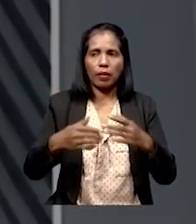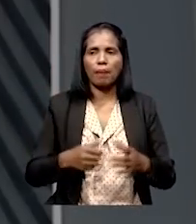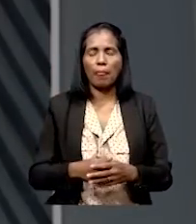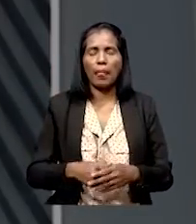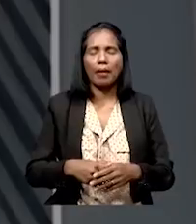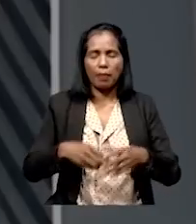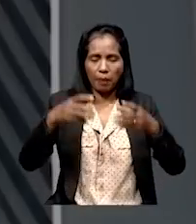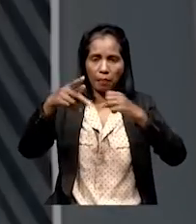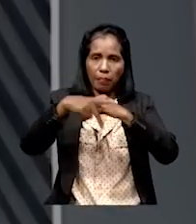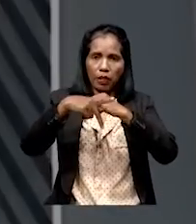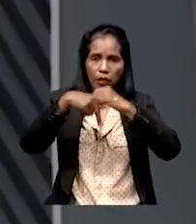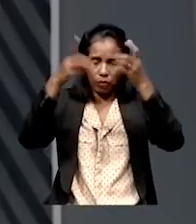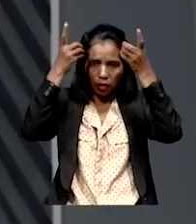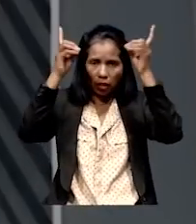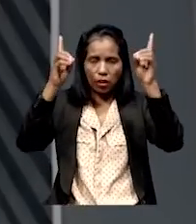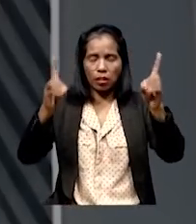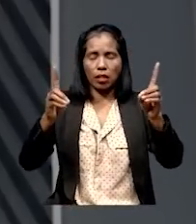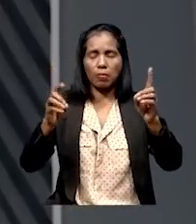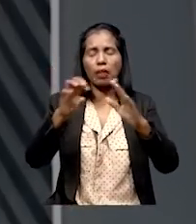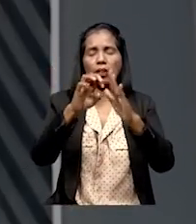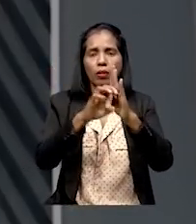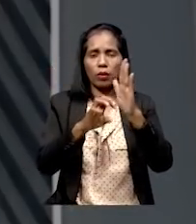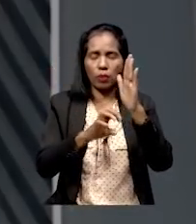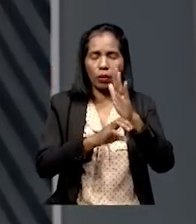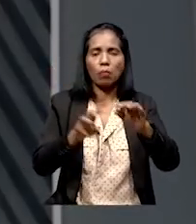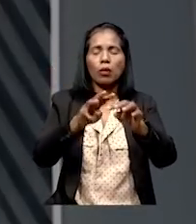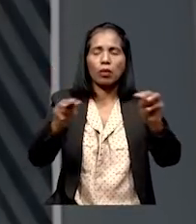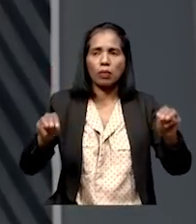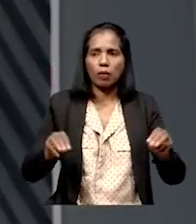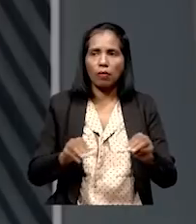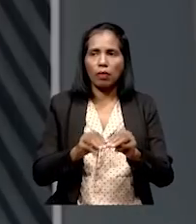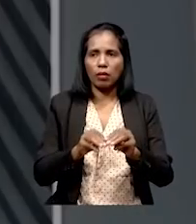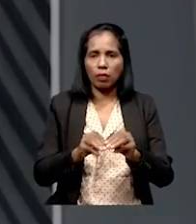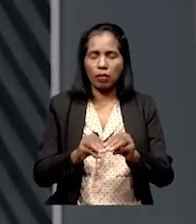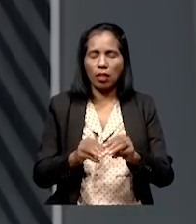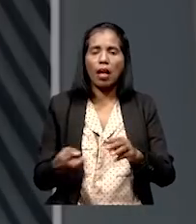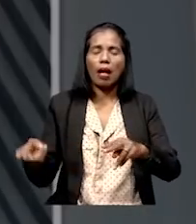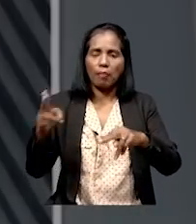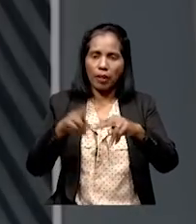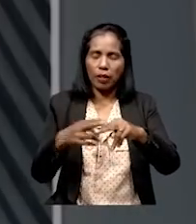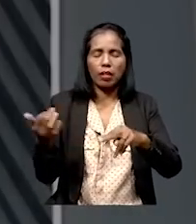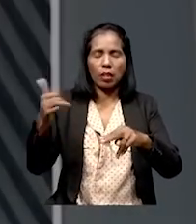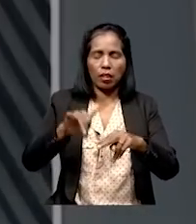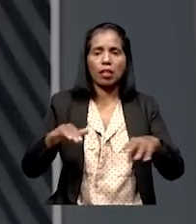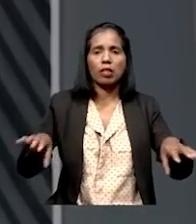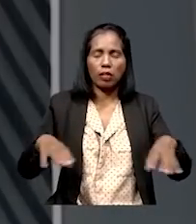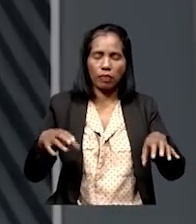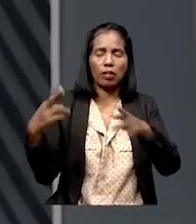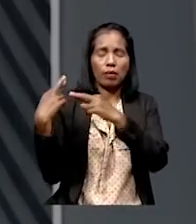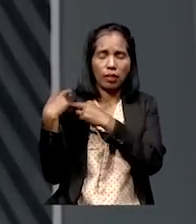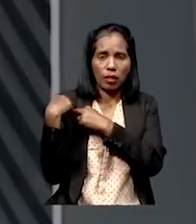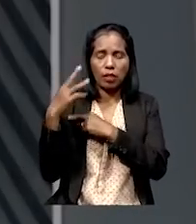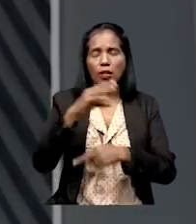o Partido decide, para a estrutura municipais, estende o mandato, e para a estrutura nacional,